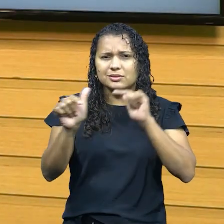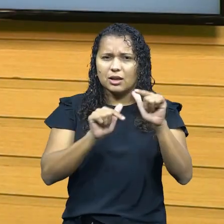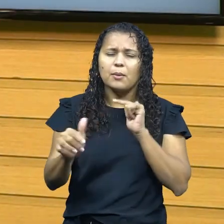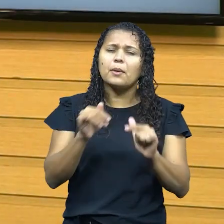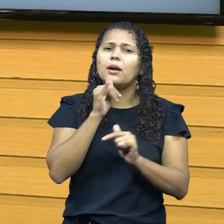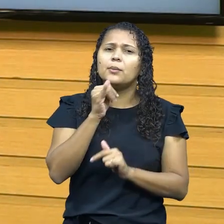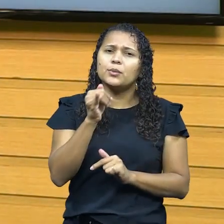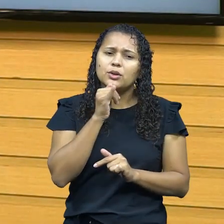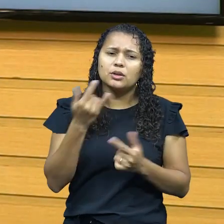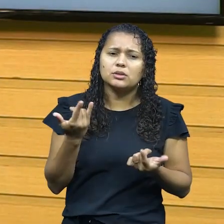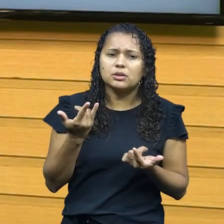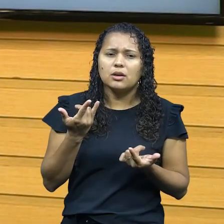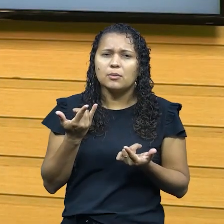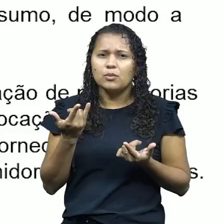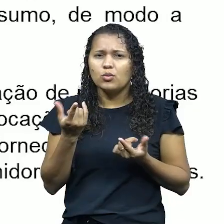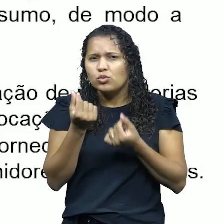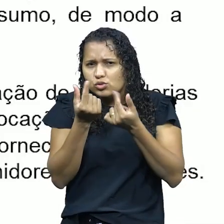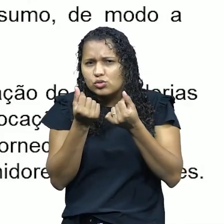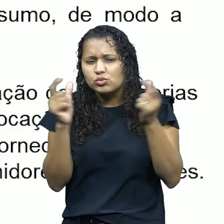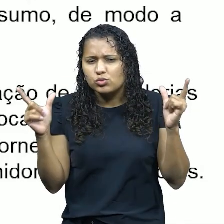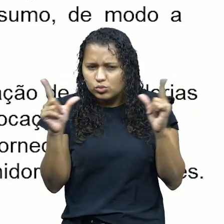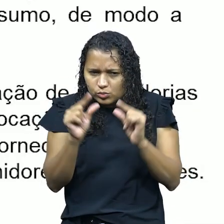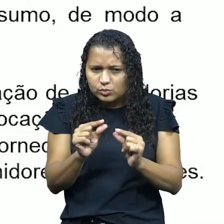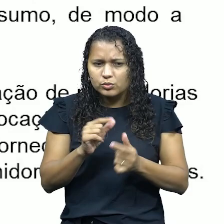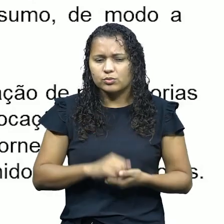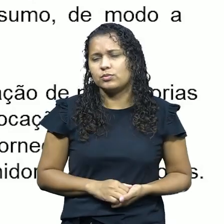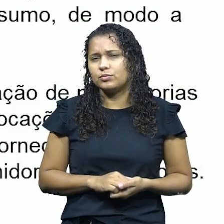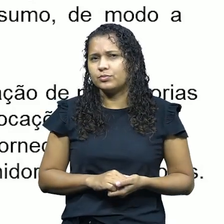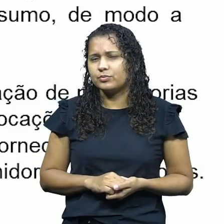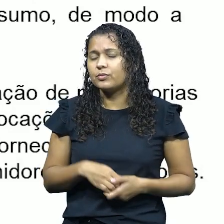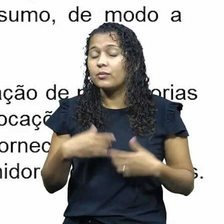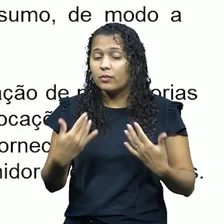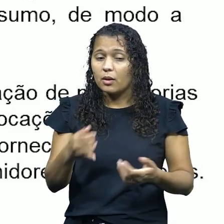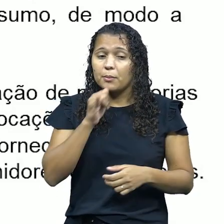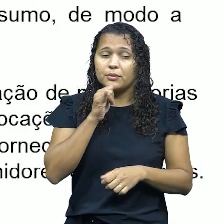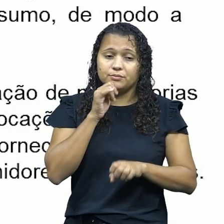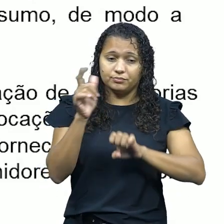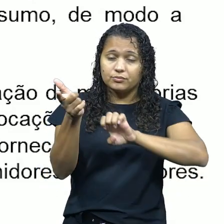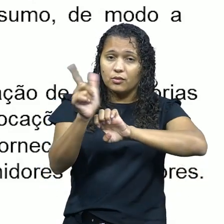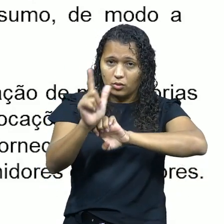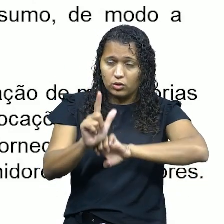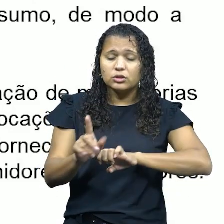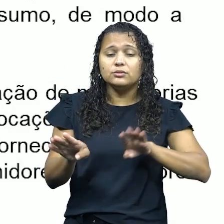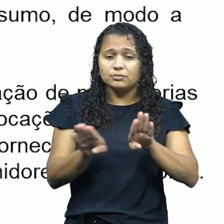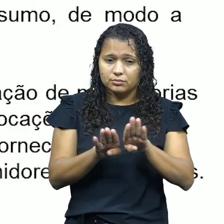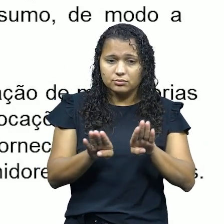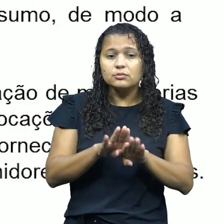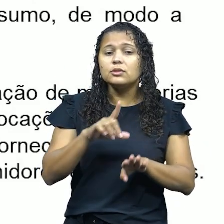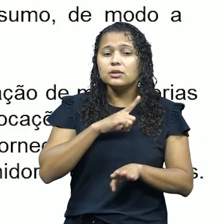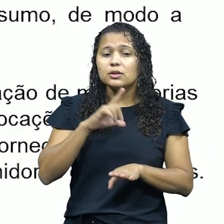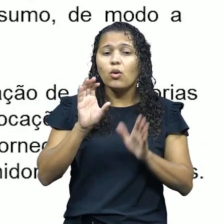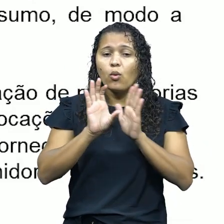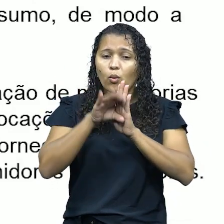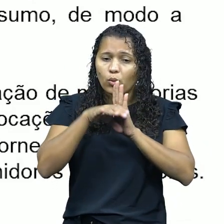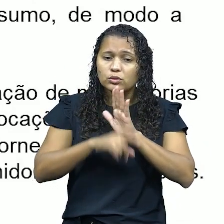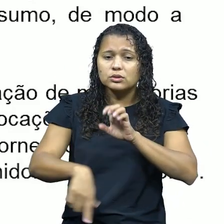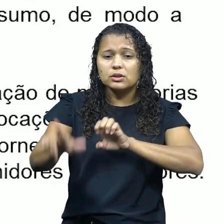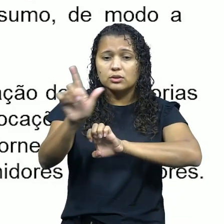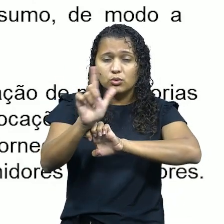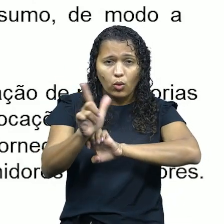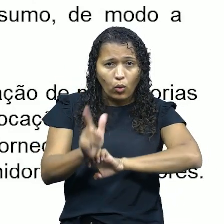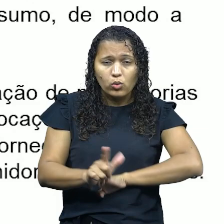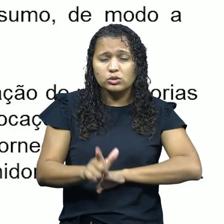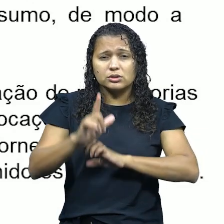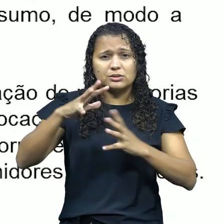de diminuir os custos. Além do conceito de logística, a gente também tem que conhecer o conceito de logística